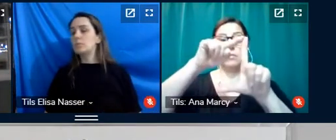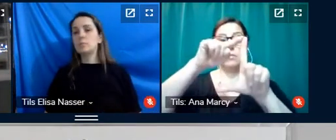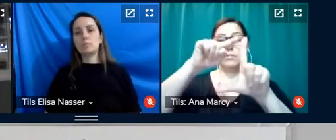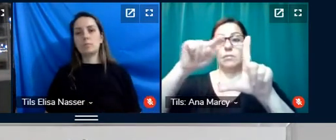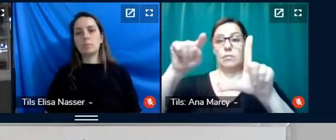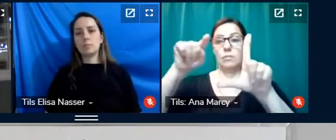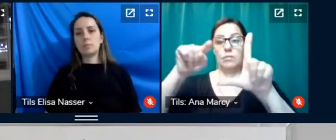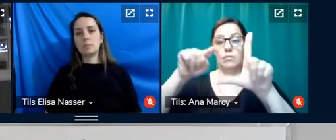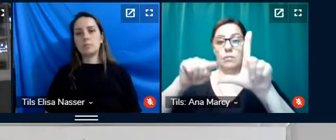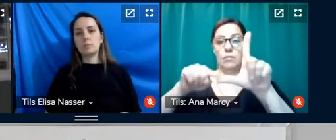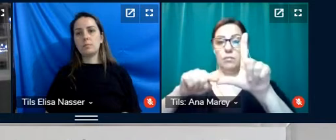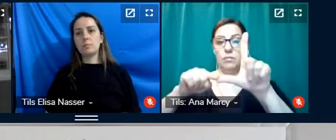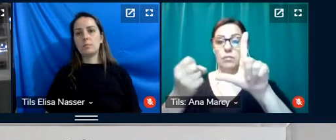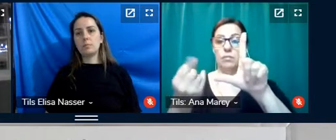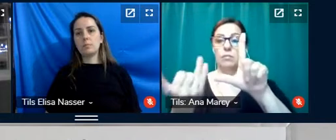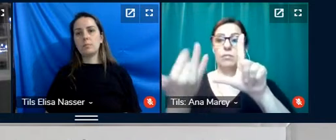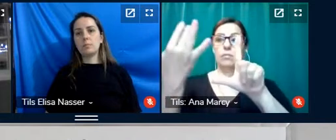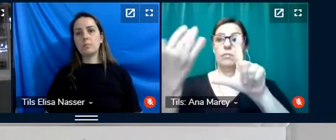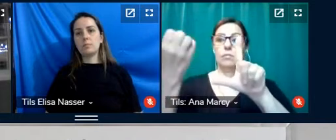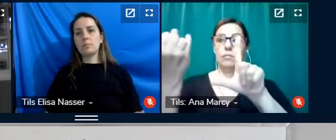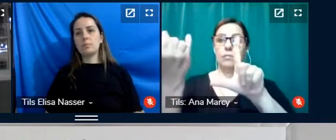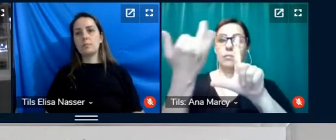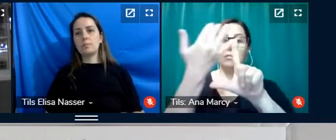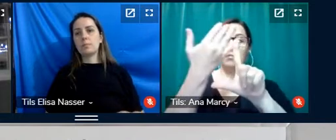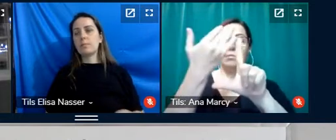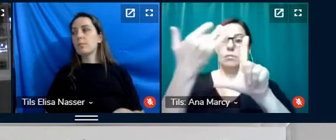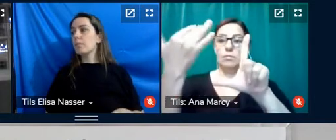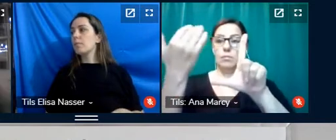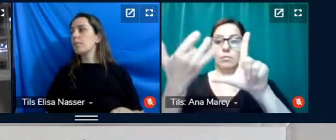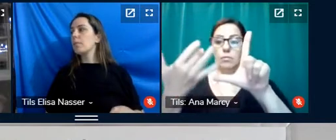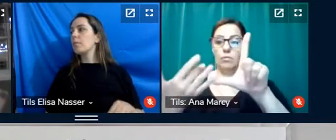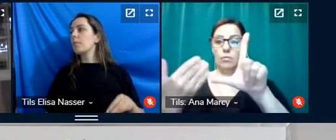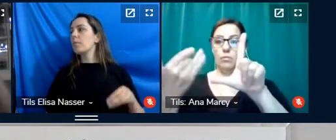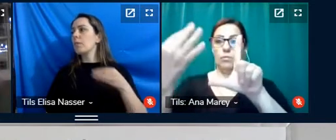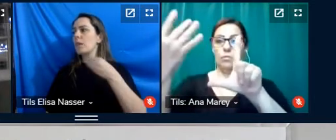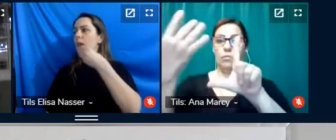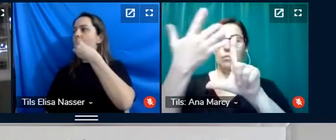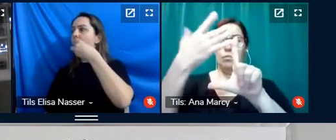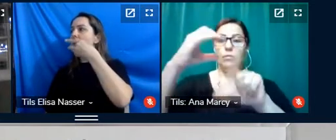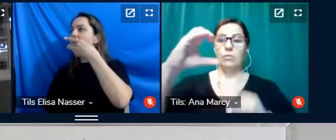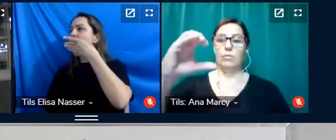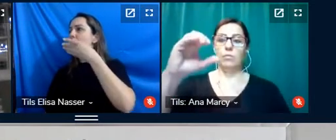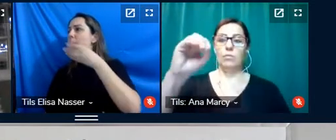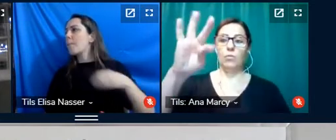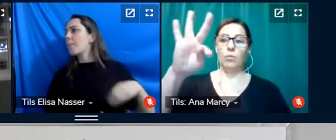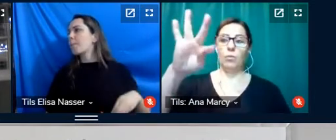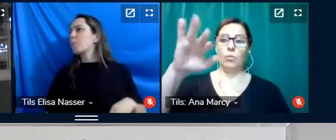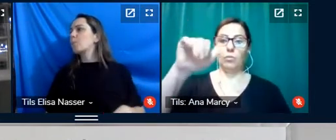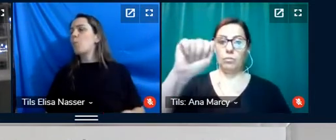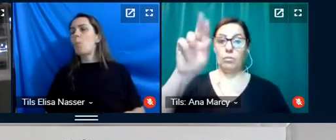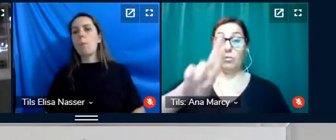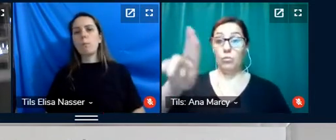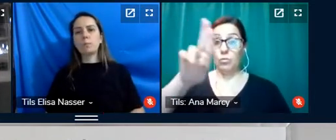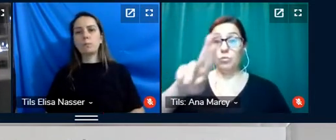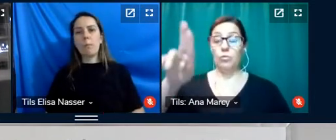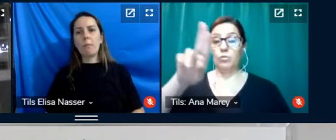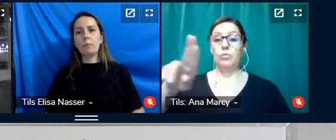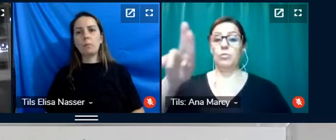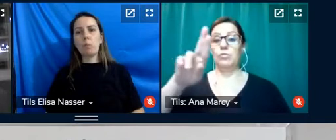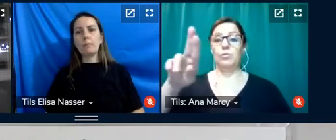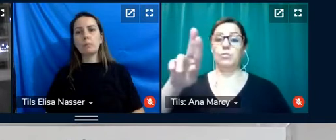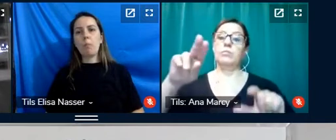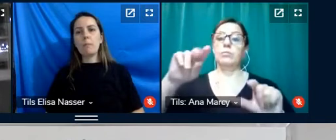É uma força, sim, mas ela está representada como uma cota. Concordam? Porque é um triângulo. Quando